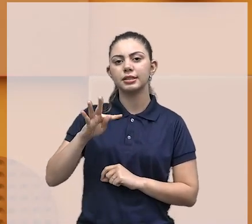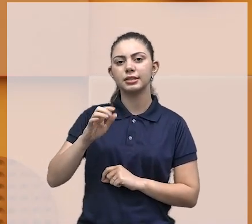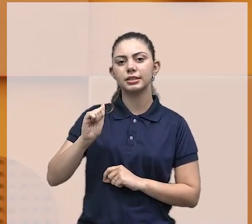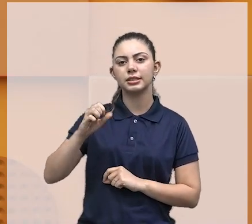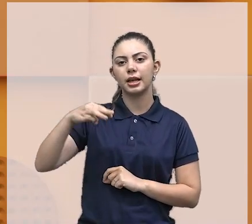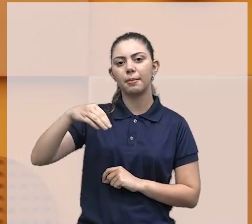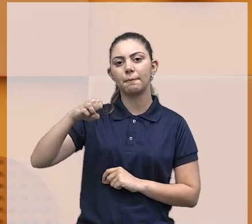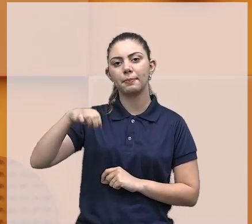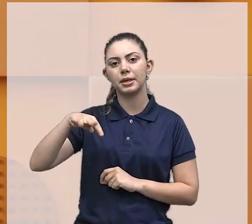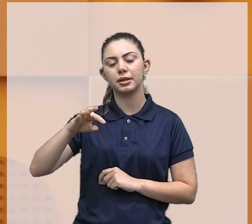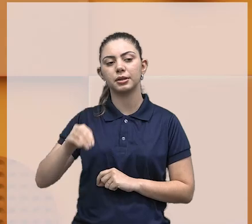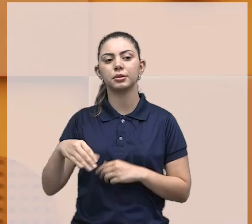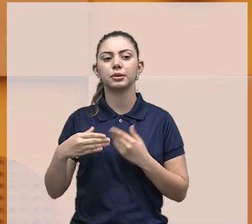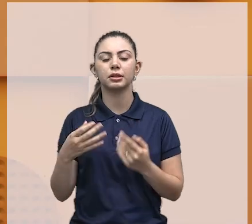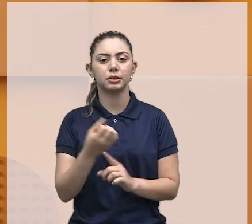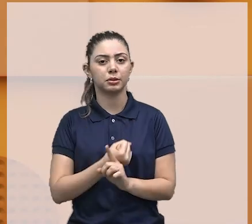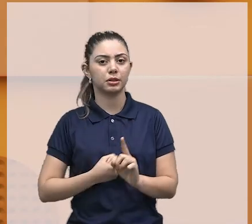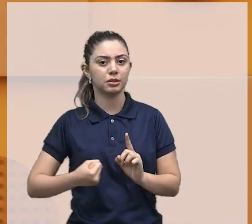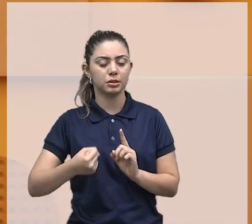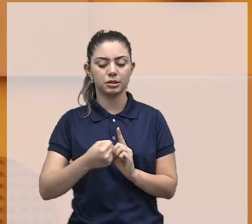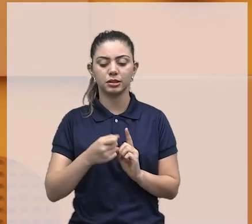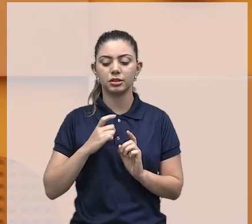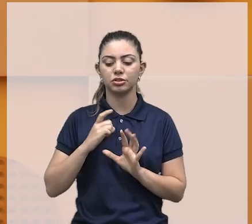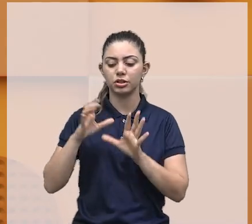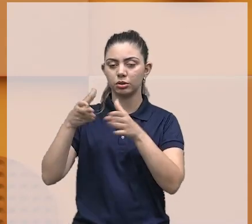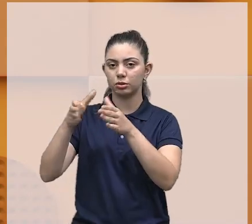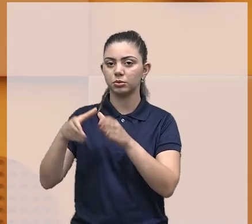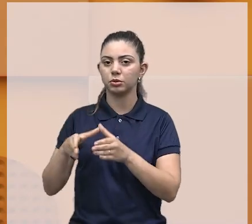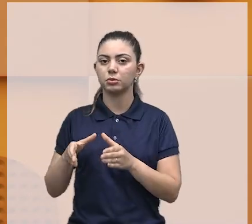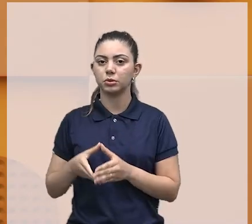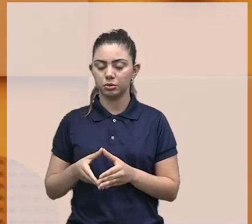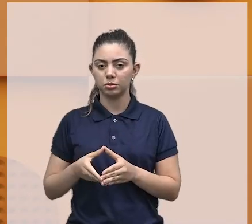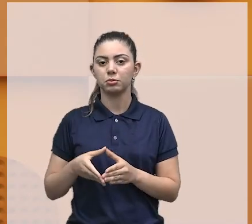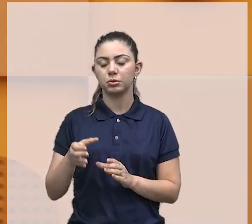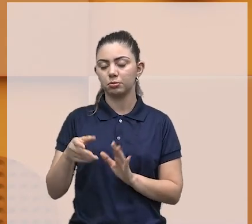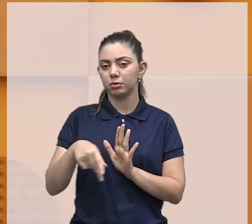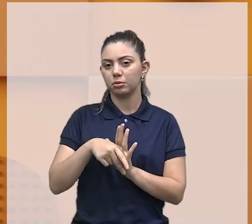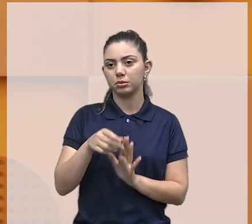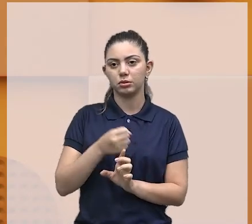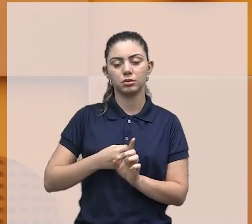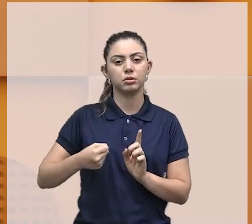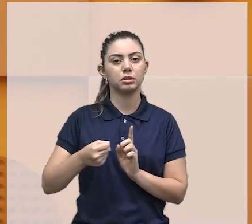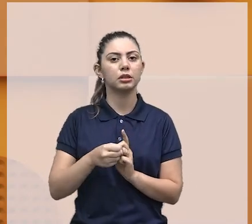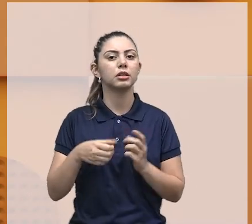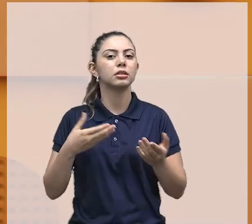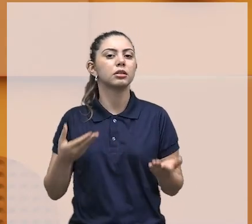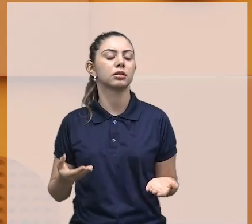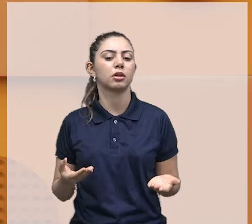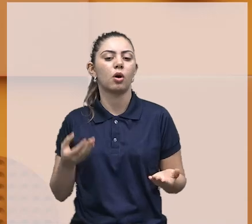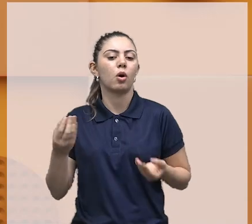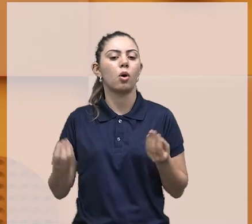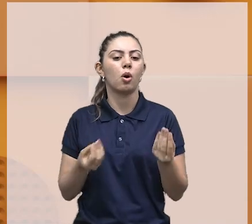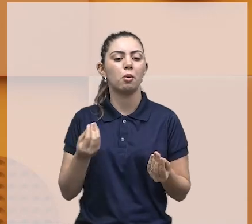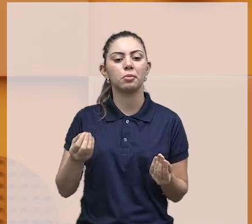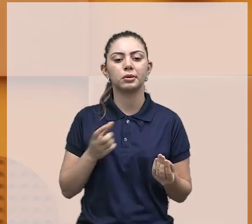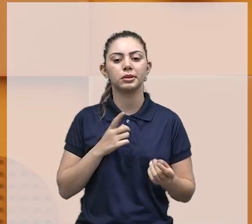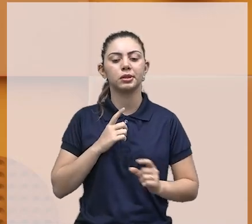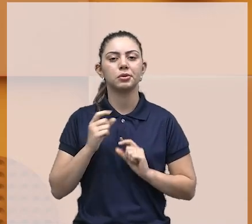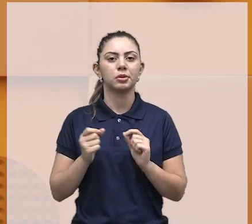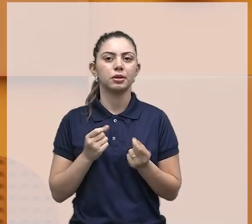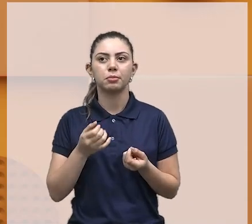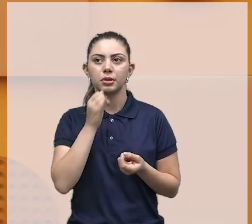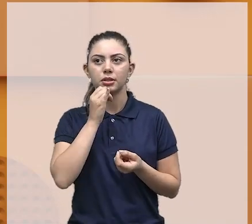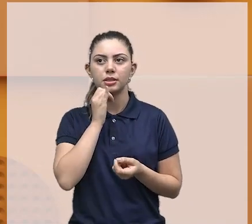Na sociedade hierarquizada, em estamentos, raramente havia mobilidade